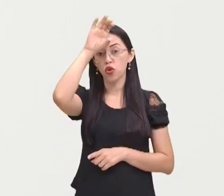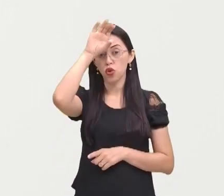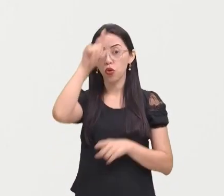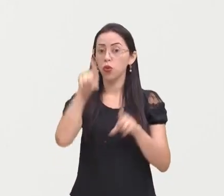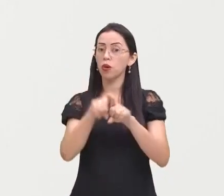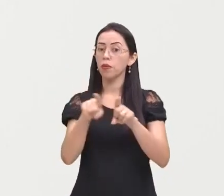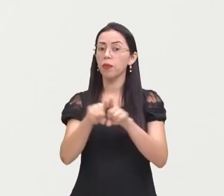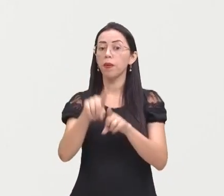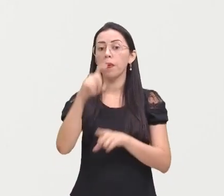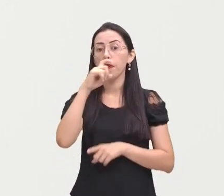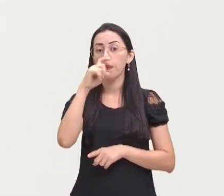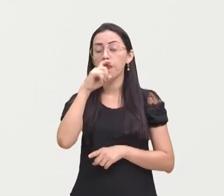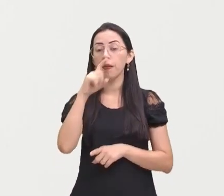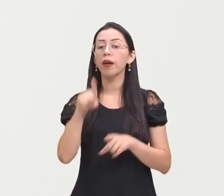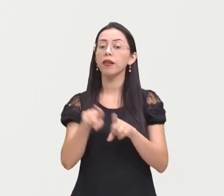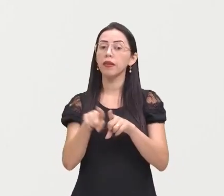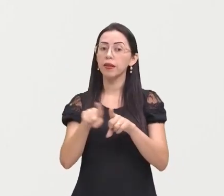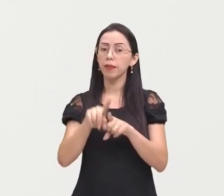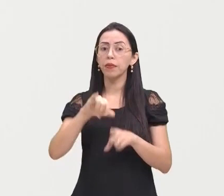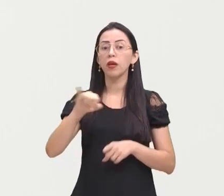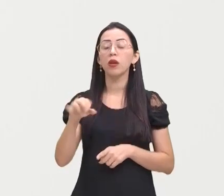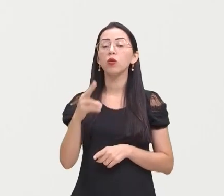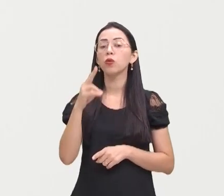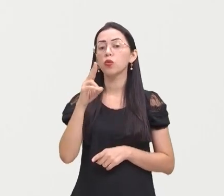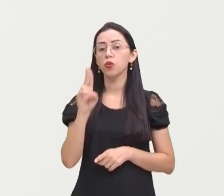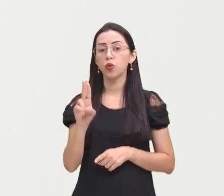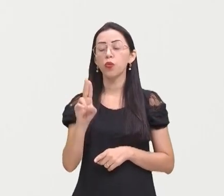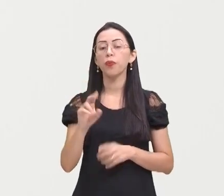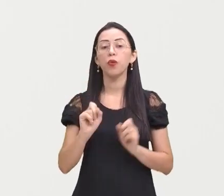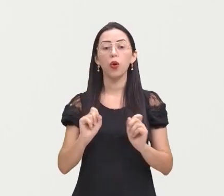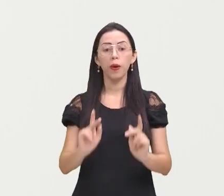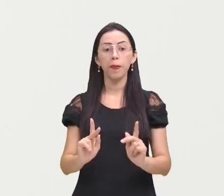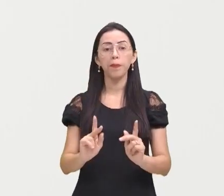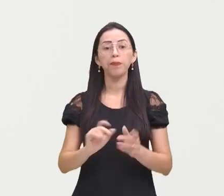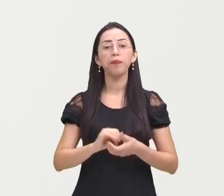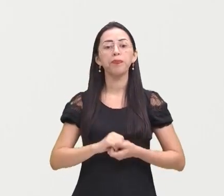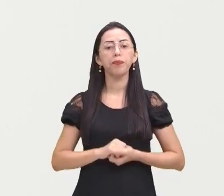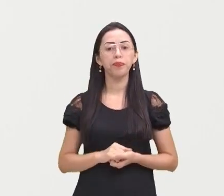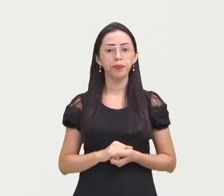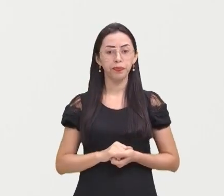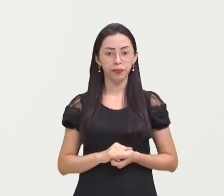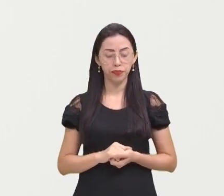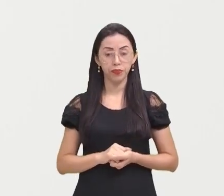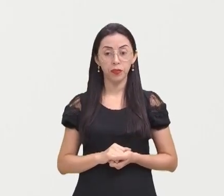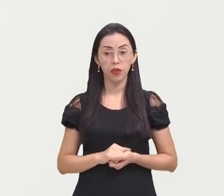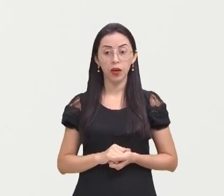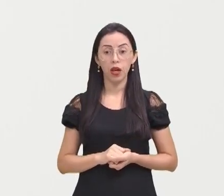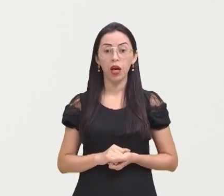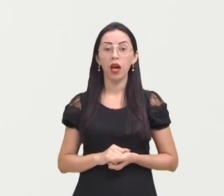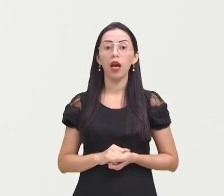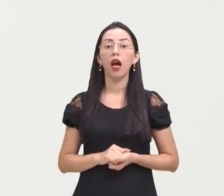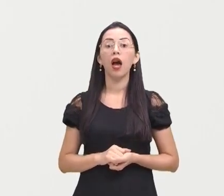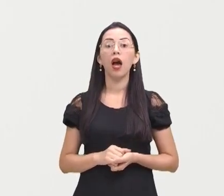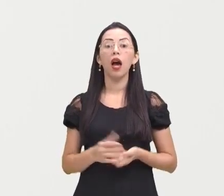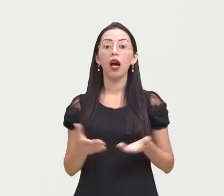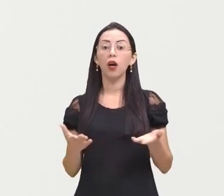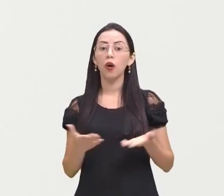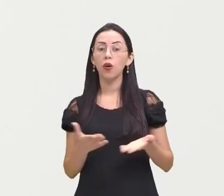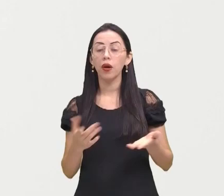Ju. Vamos investigar agora um outro trecho deste relato. Uma